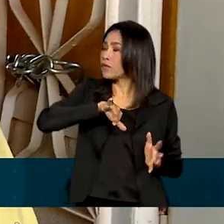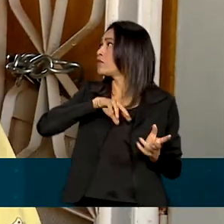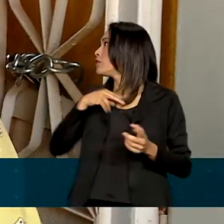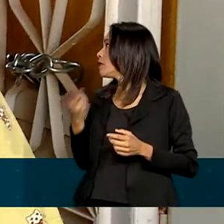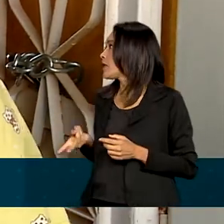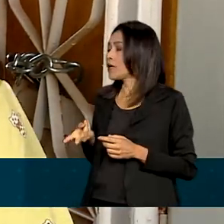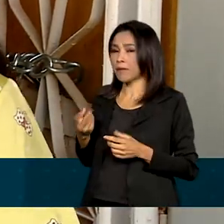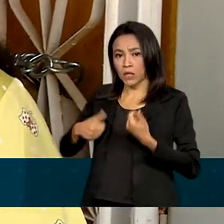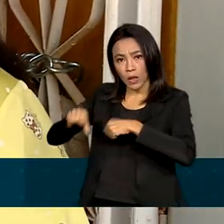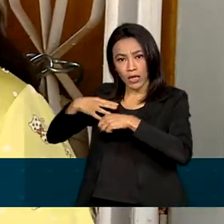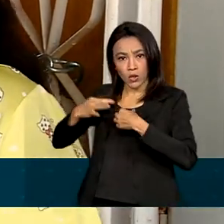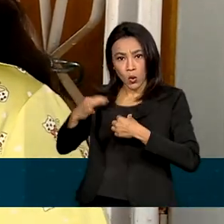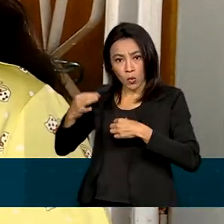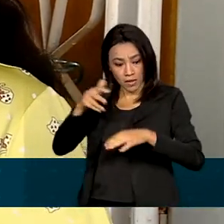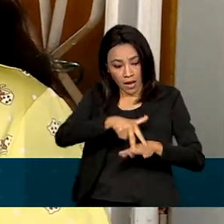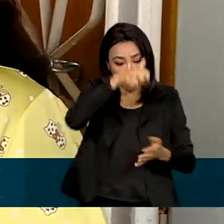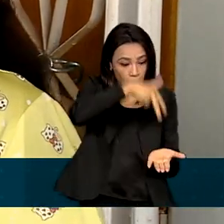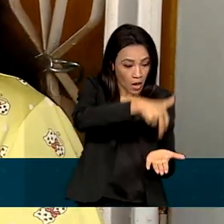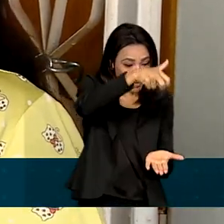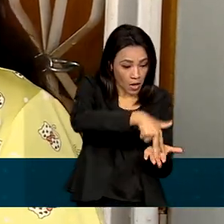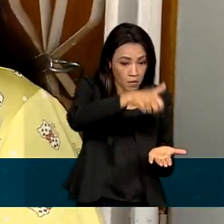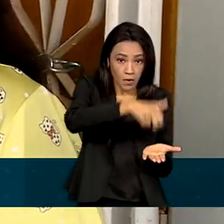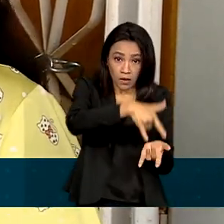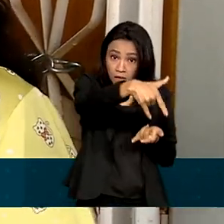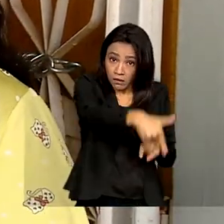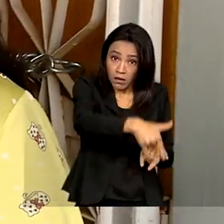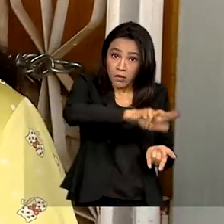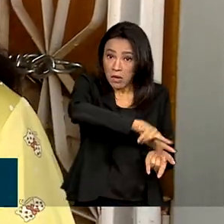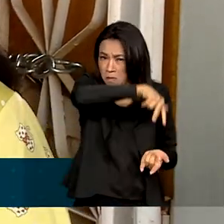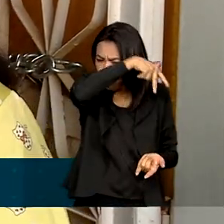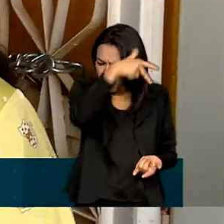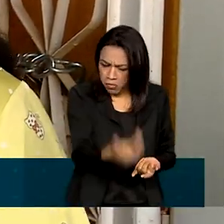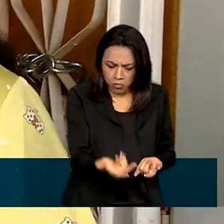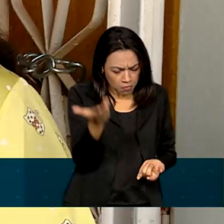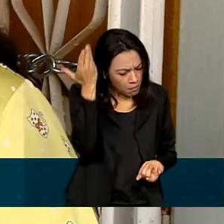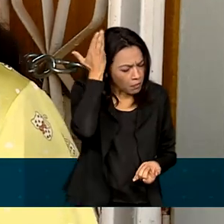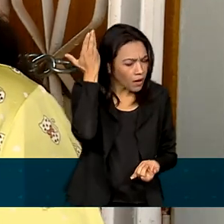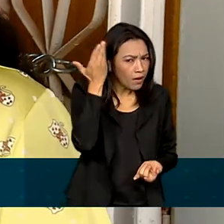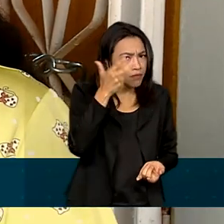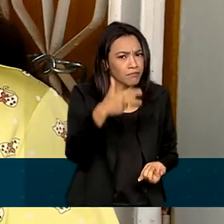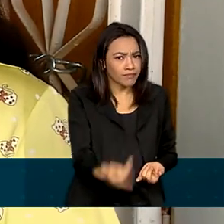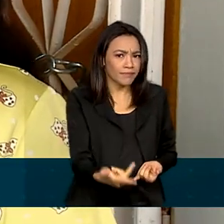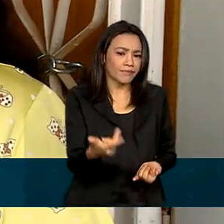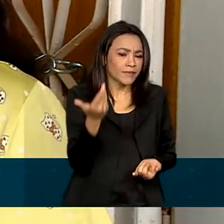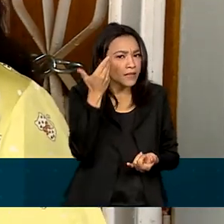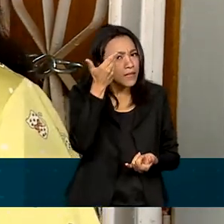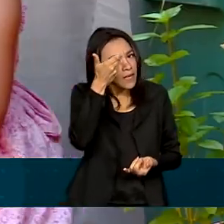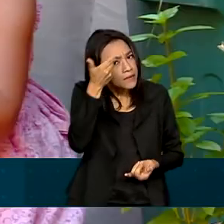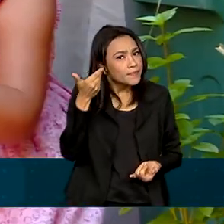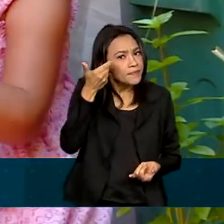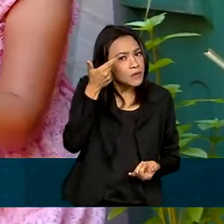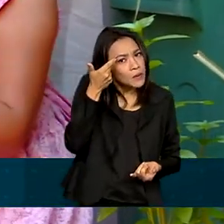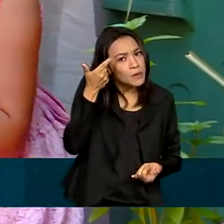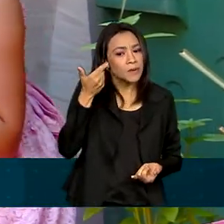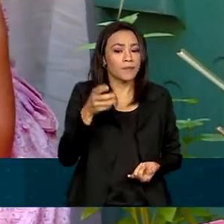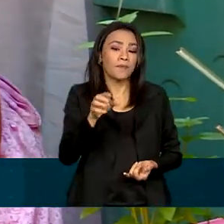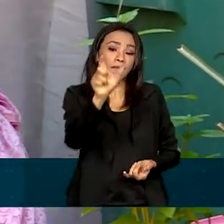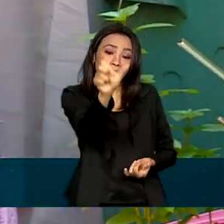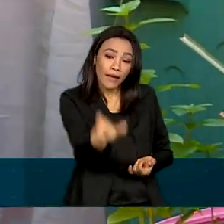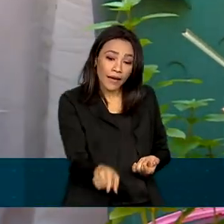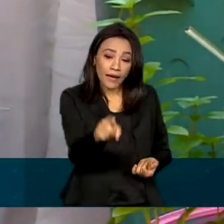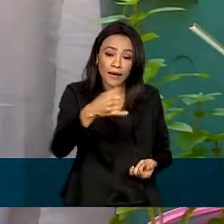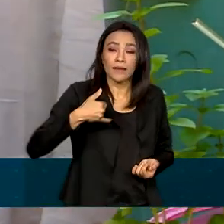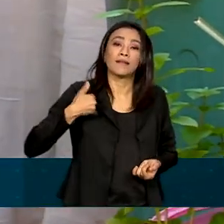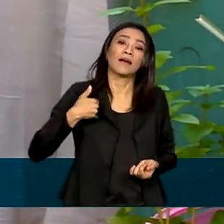e deixei ela na cama. E ela começou a pular e caiu e bateu a cabeça no chão, né, e abriu o supercílio. Helena, de